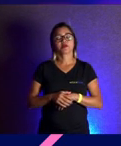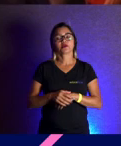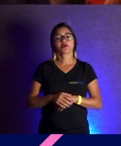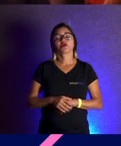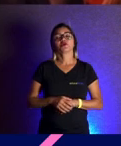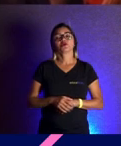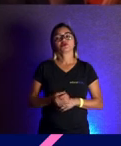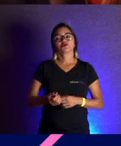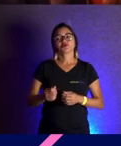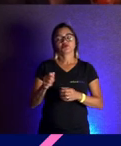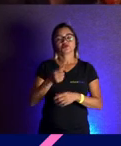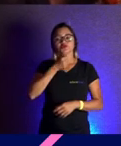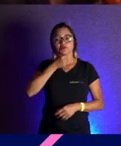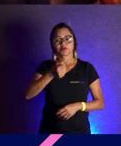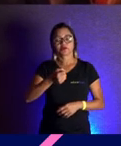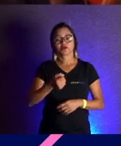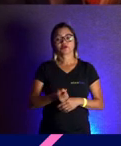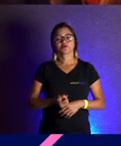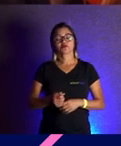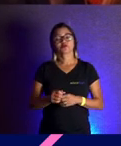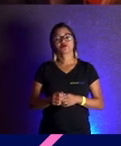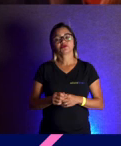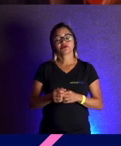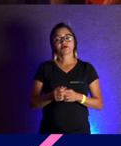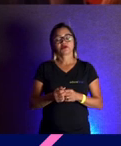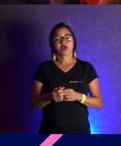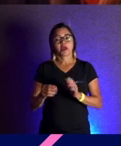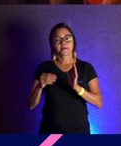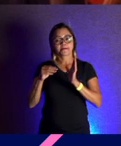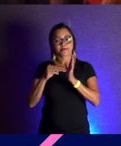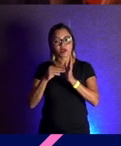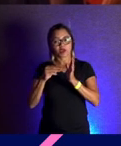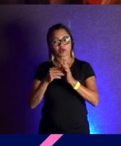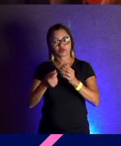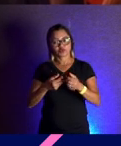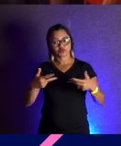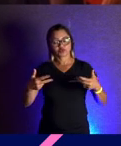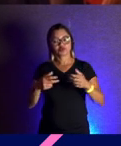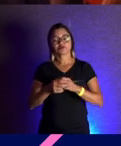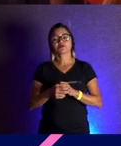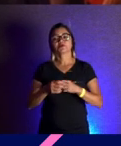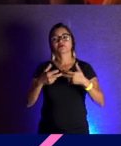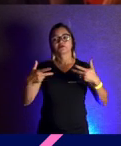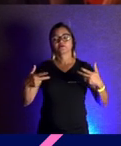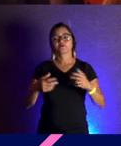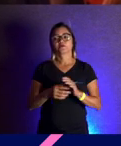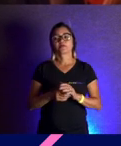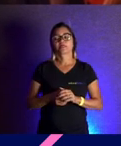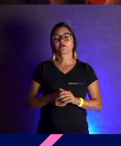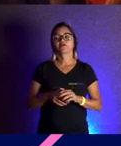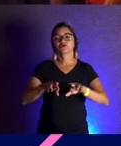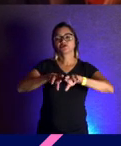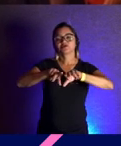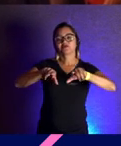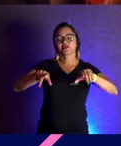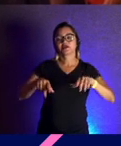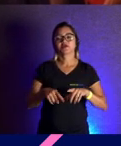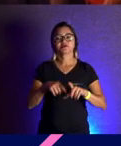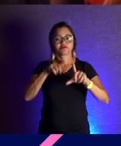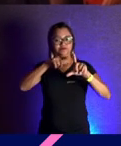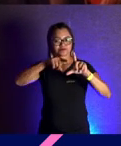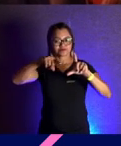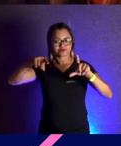Né? Primeiro é o desenvolvimento de métodos, e o paciente foi pioneiro na aplicação de métodos de diferentes